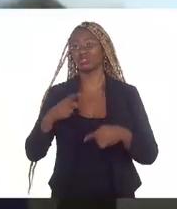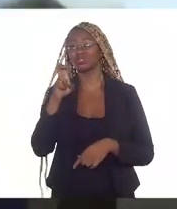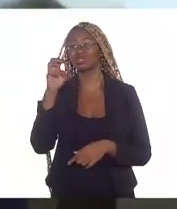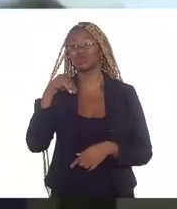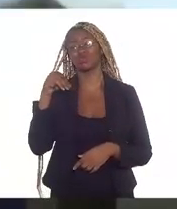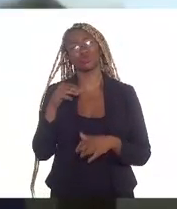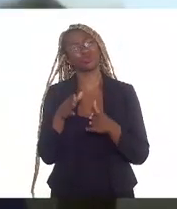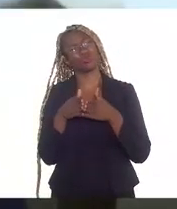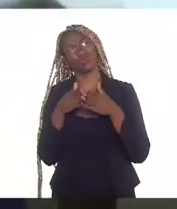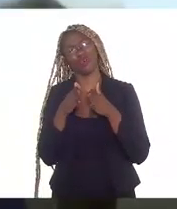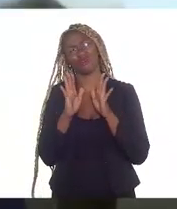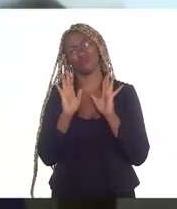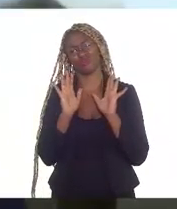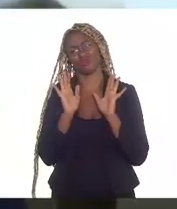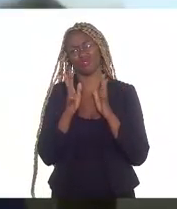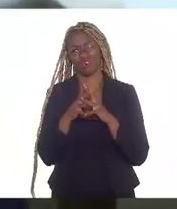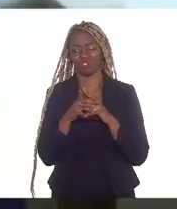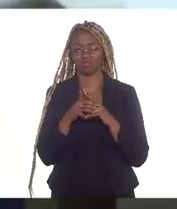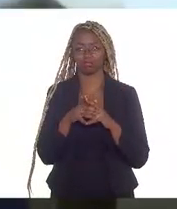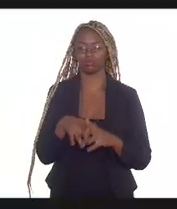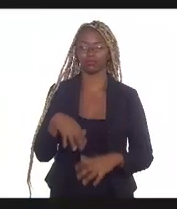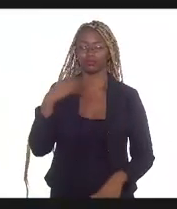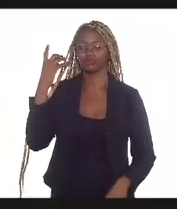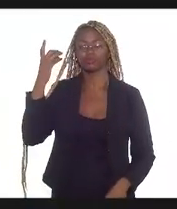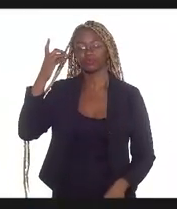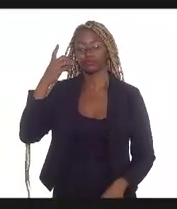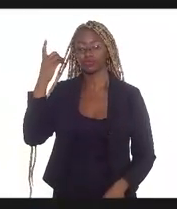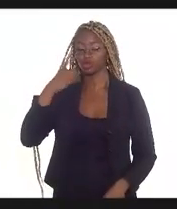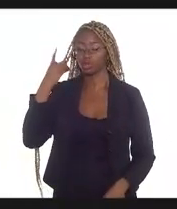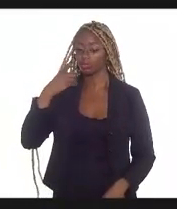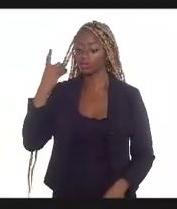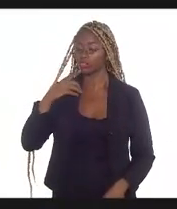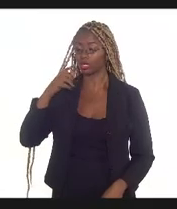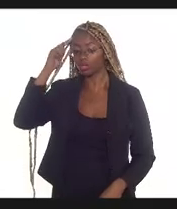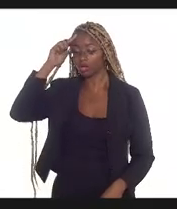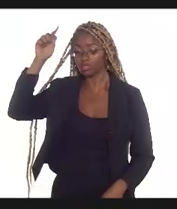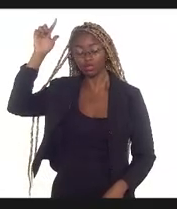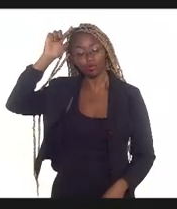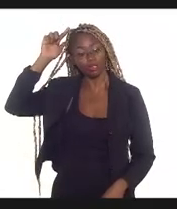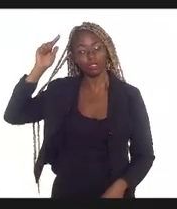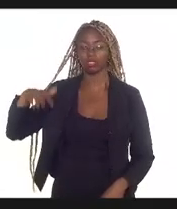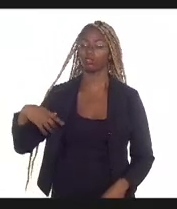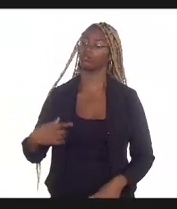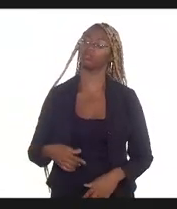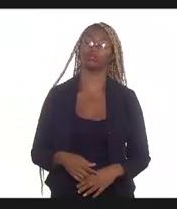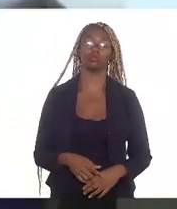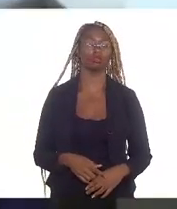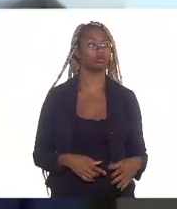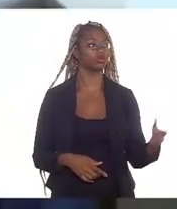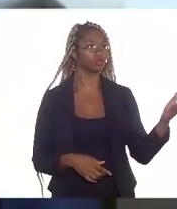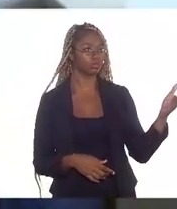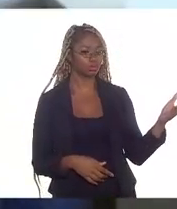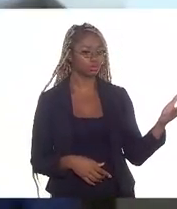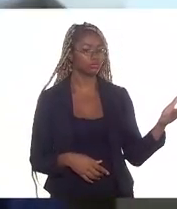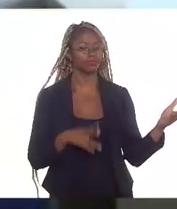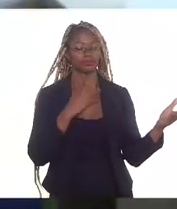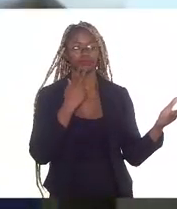Presidente. Deputado Luiz Paulo. Senhor, eu já lhe respondo a questão. Em homenagem ao deputado Rodrigo